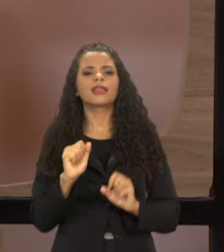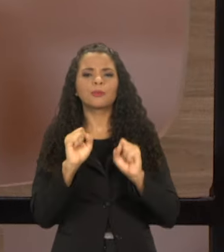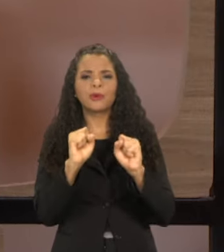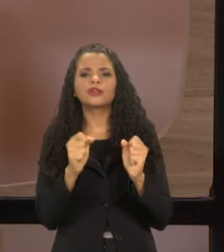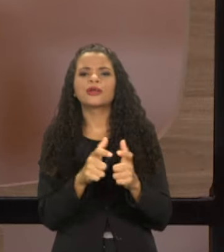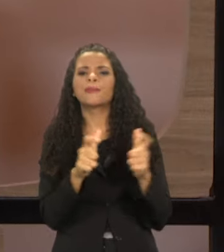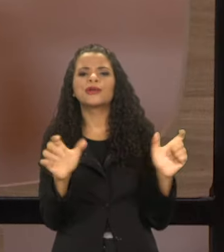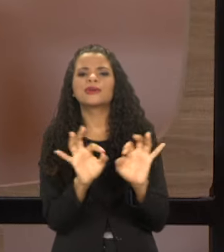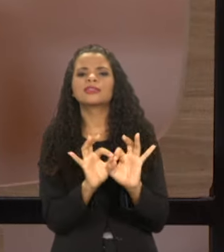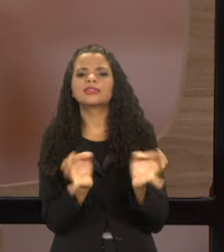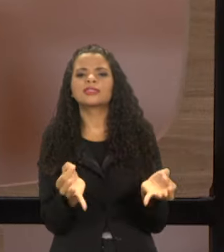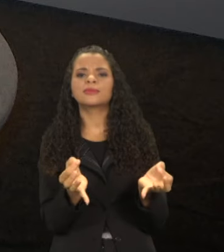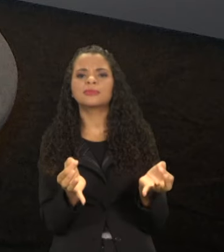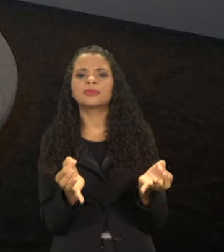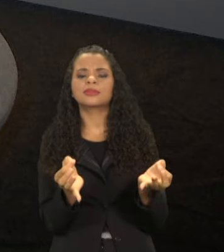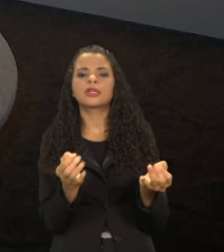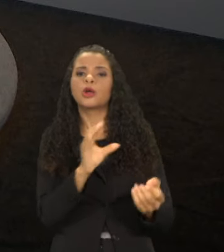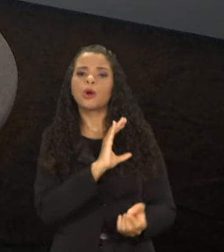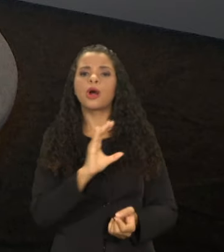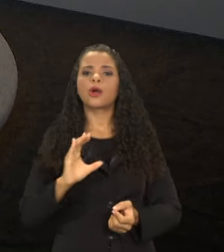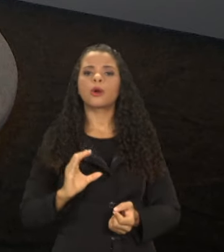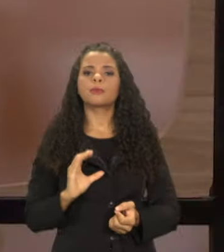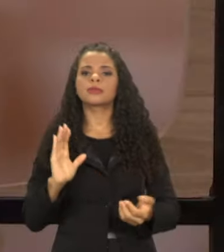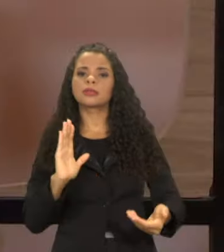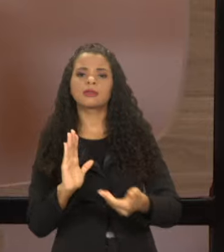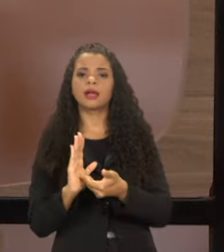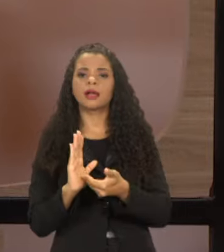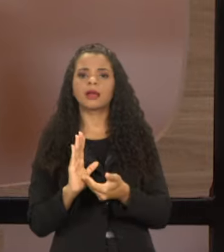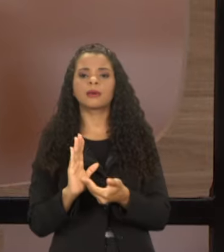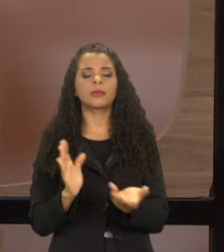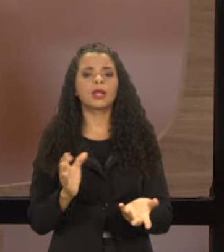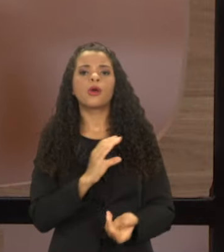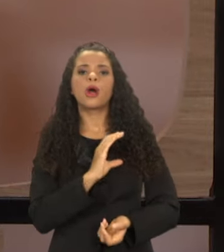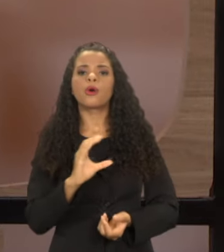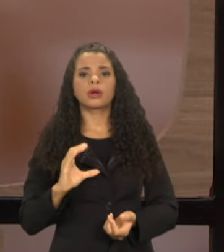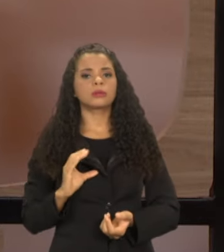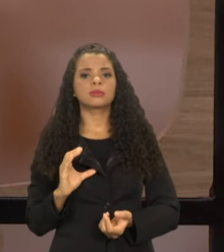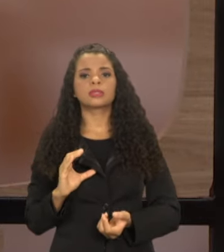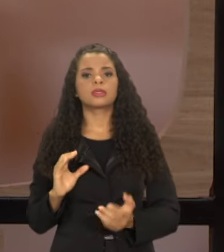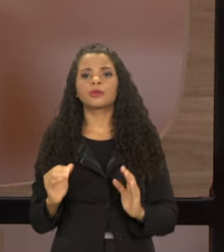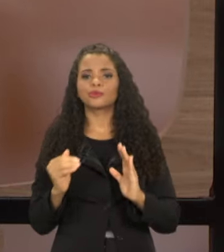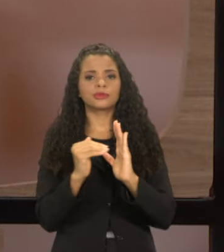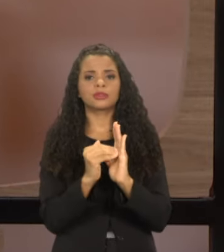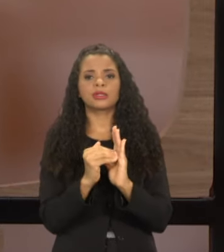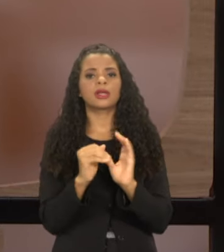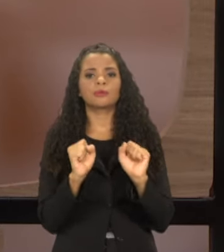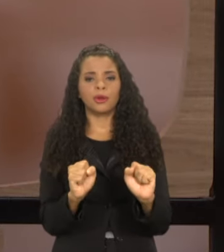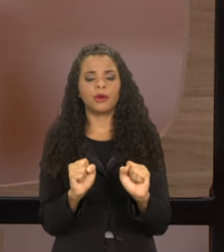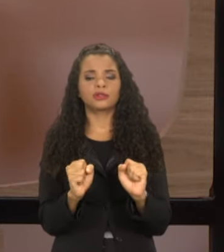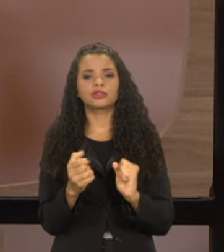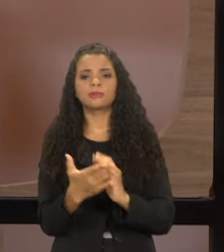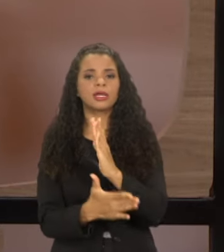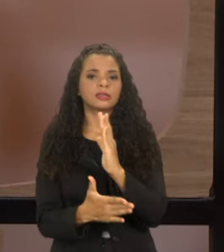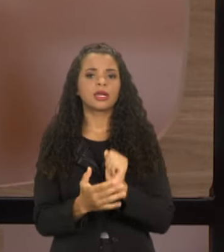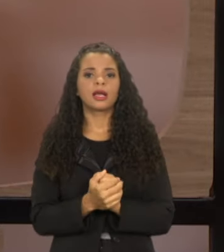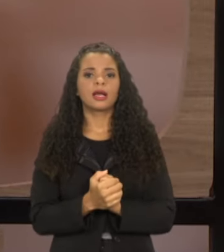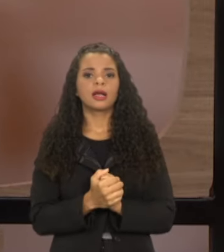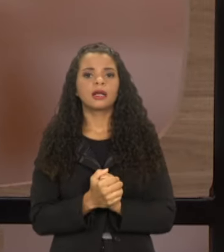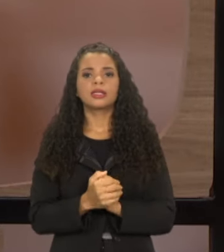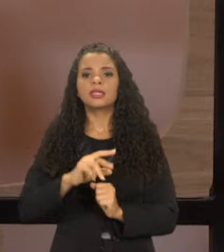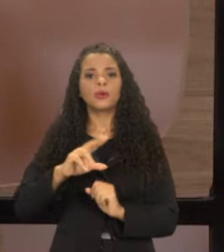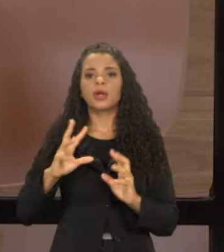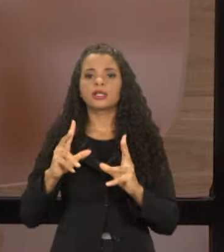numa comissão da Câmara dos Deputados, numa comissão do Senado da República. Nem todos os projetos de lei vão para votação e